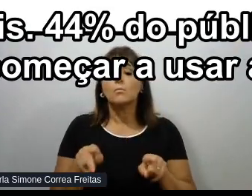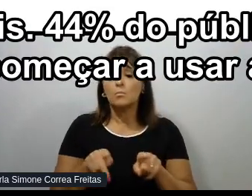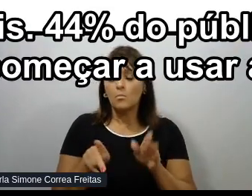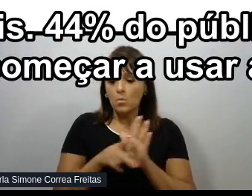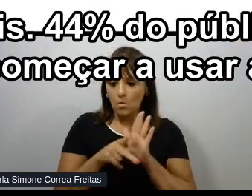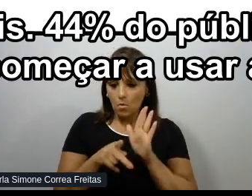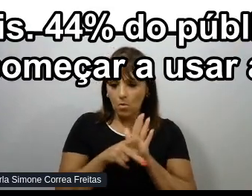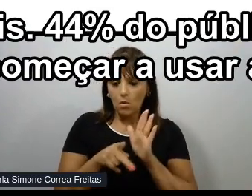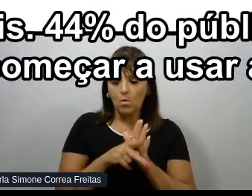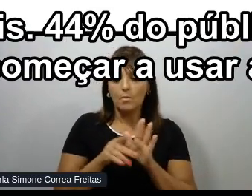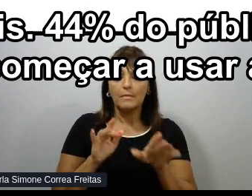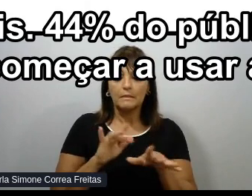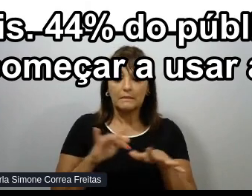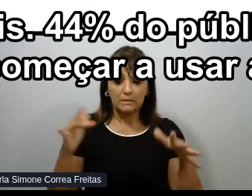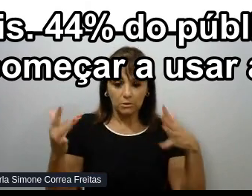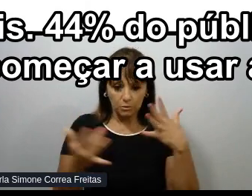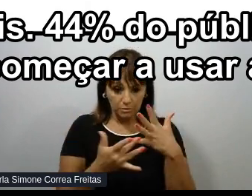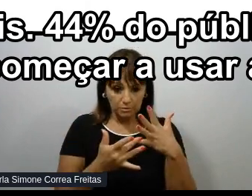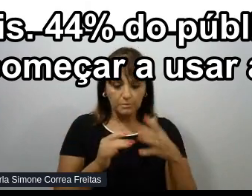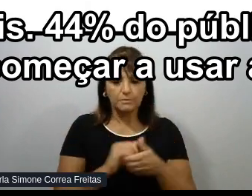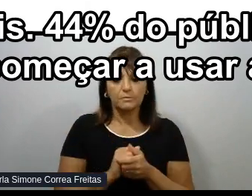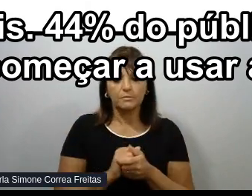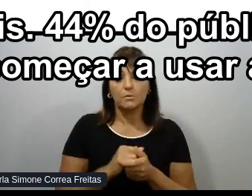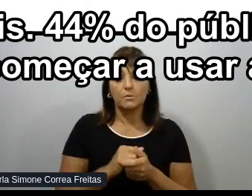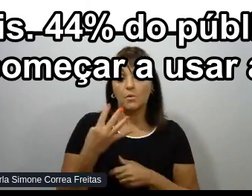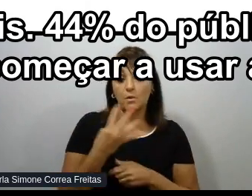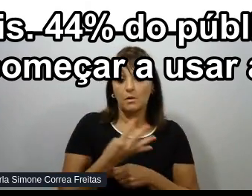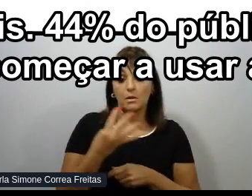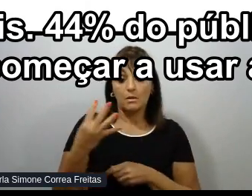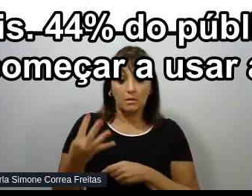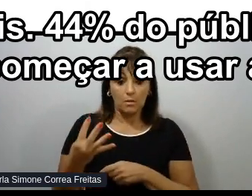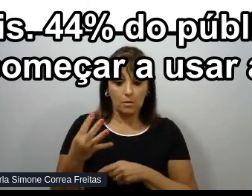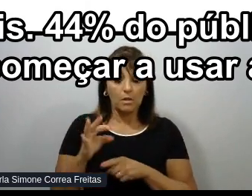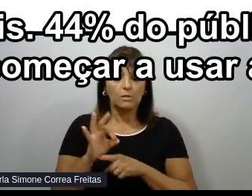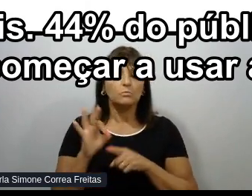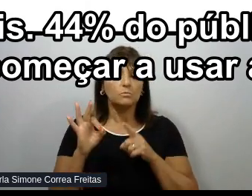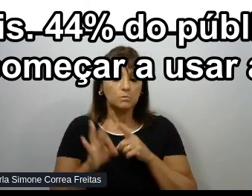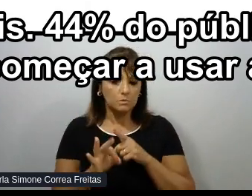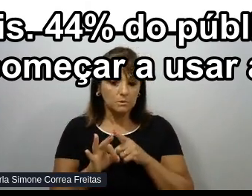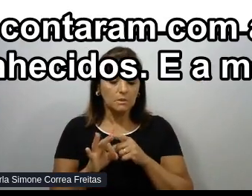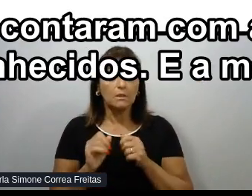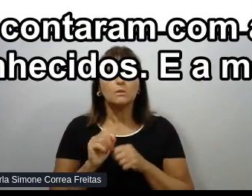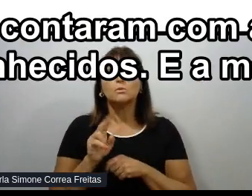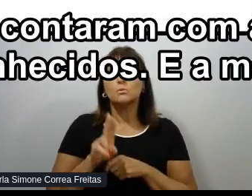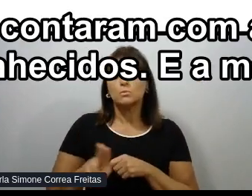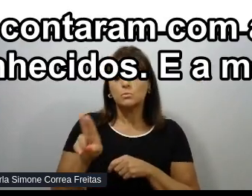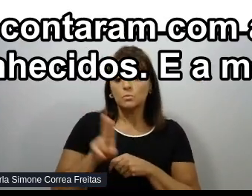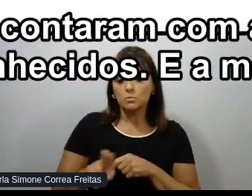sendo que as marcas mais conhecidas é o Samsung e Motorola.